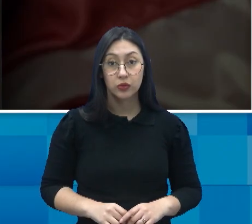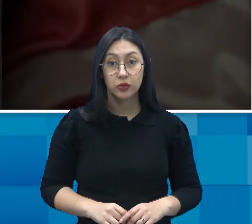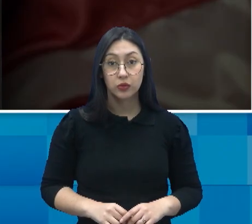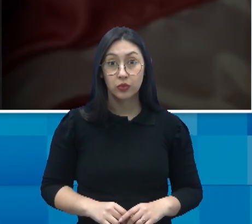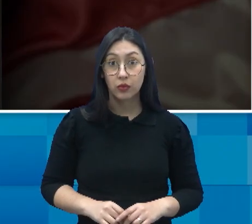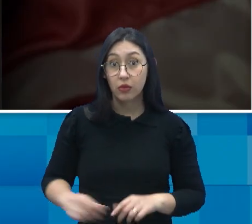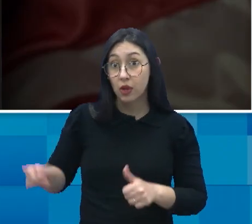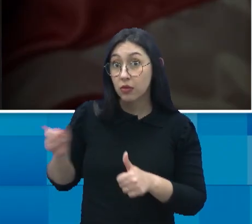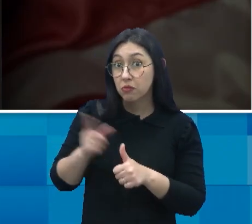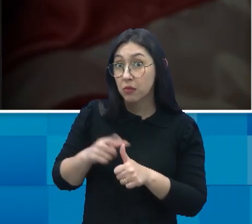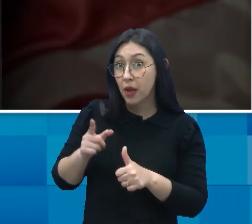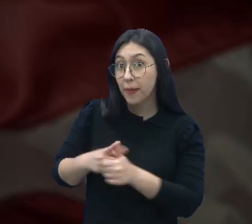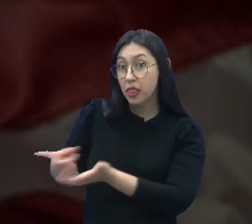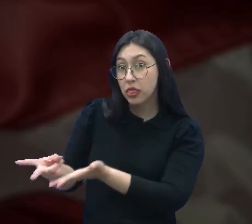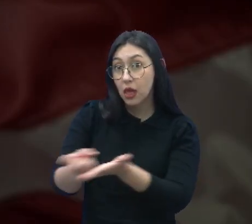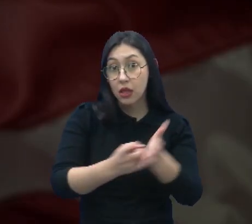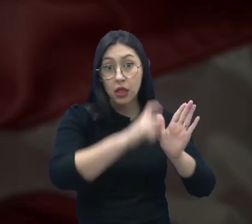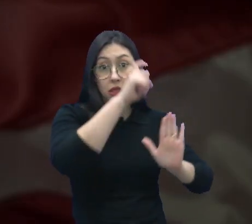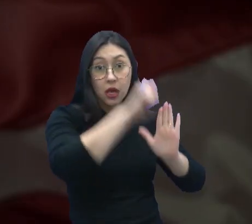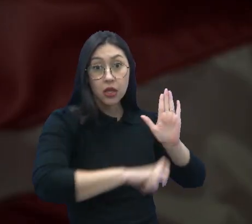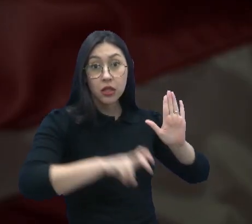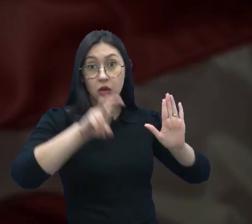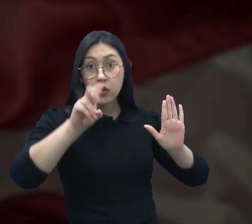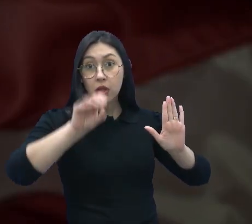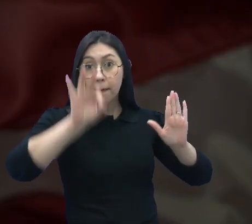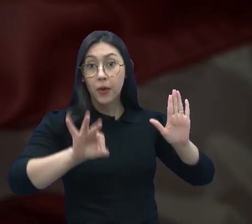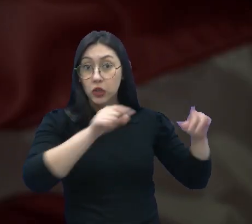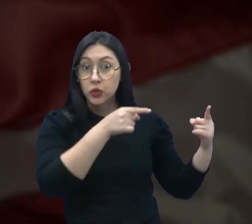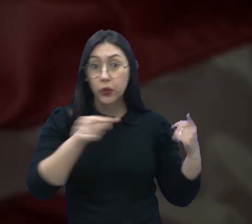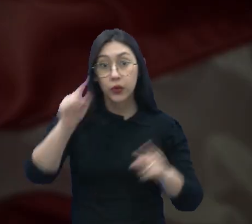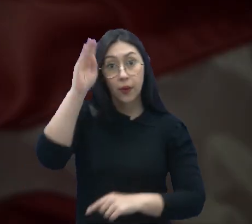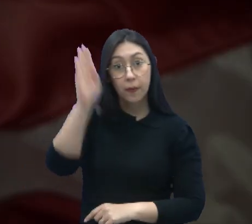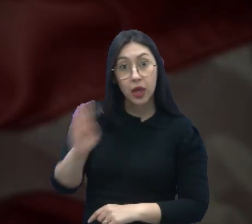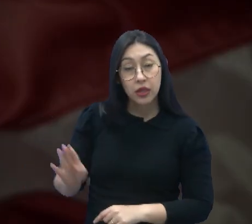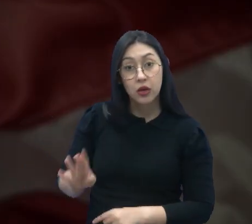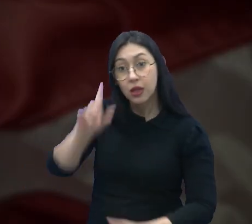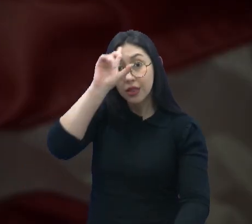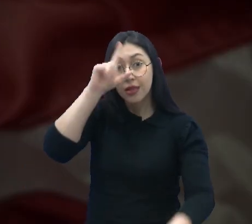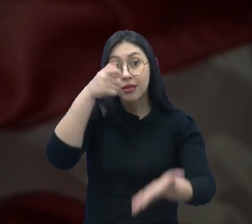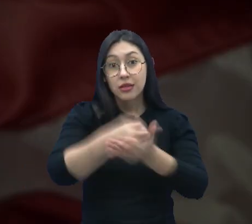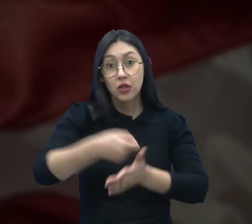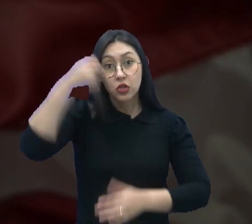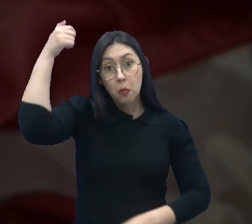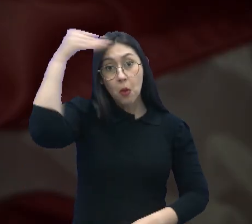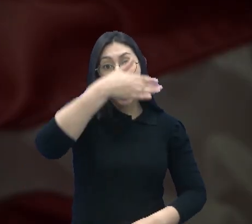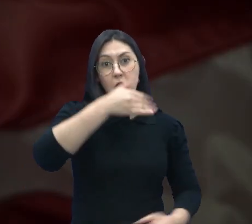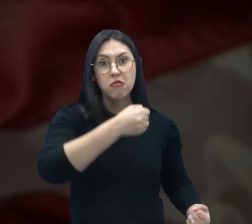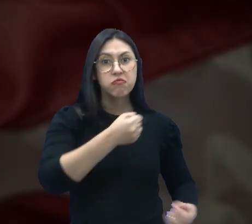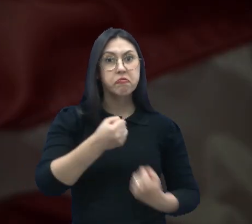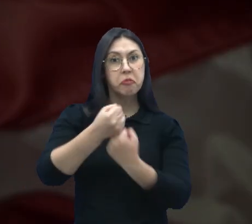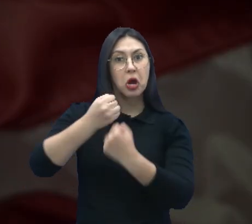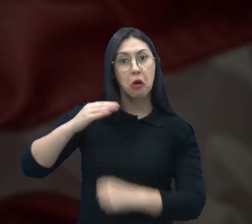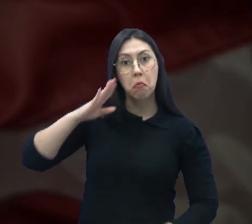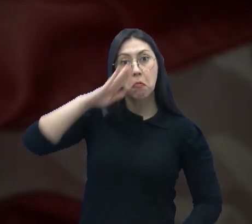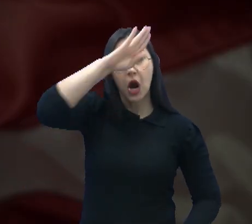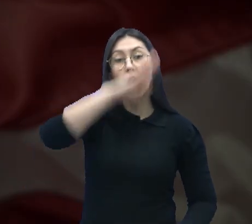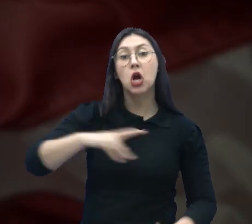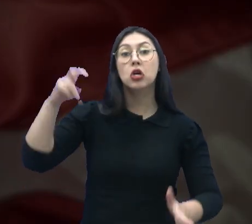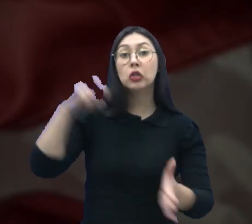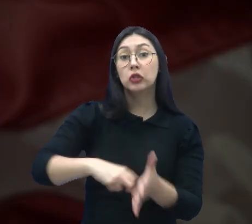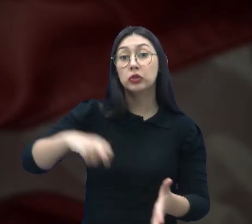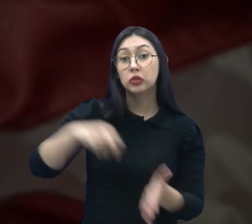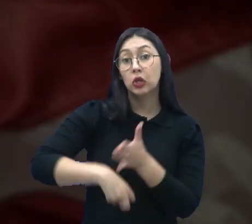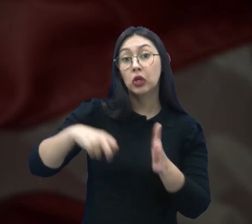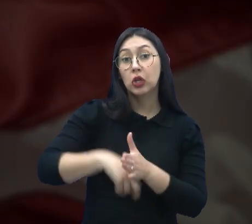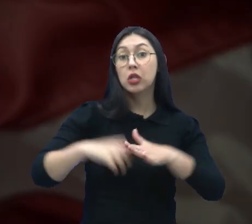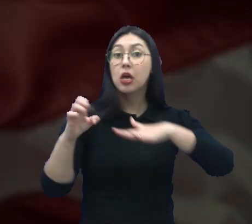Primeiro, foi a tarifa de 50% contra o Brasil. A decisão de Donald Trump de apoiar Bolsonaro, punindo empresas